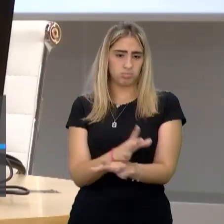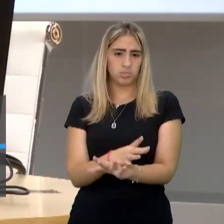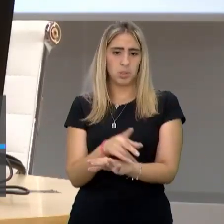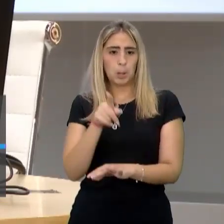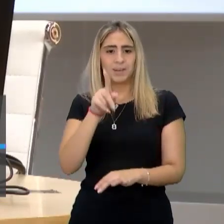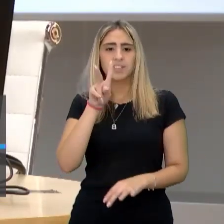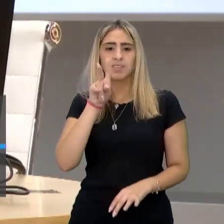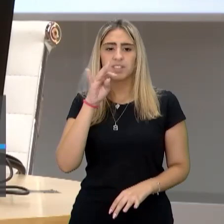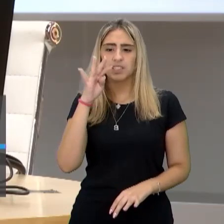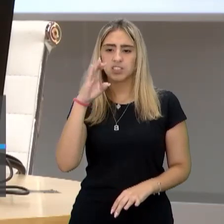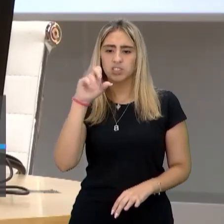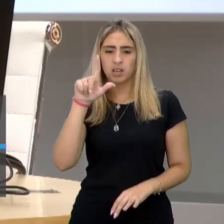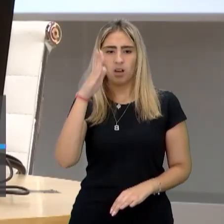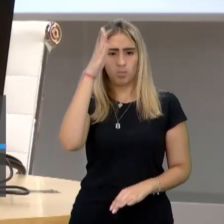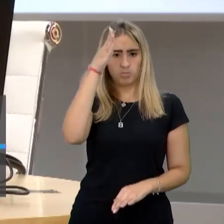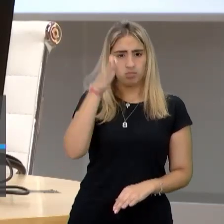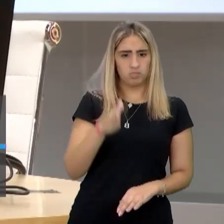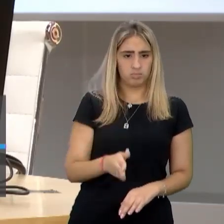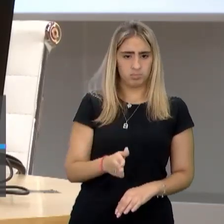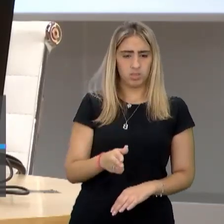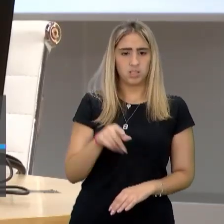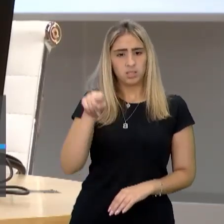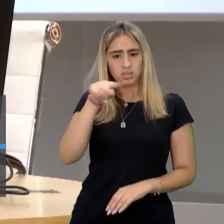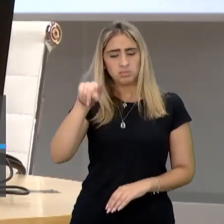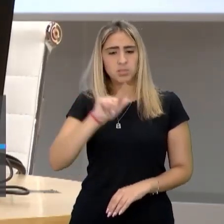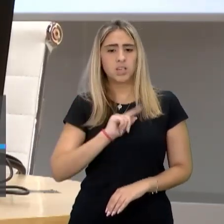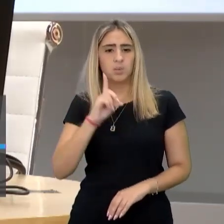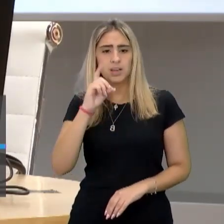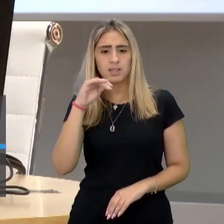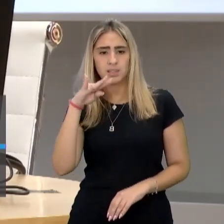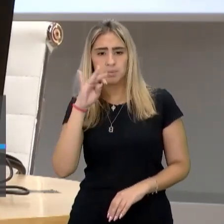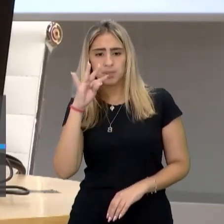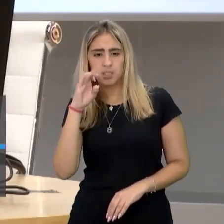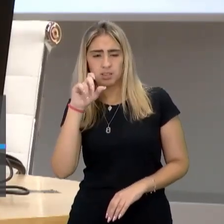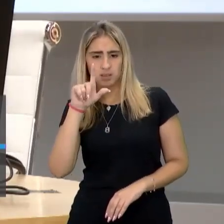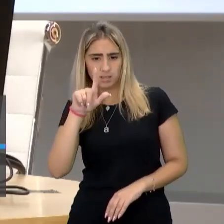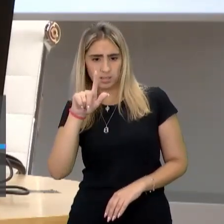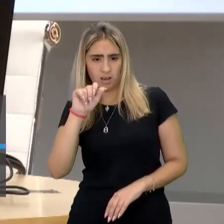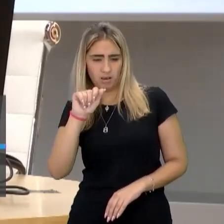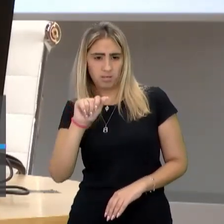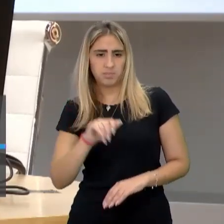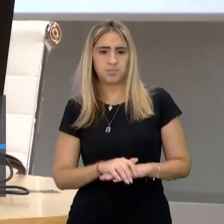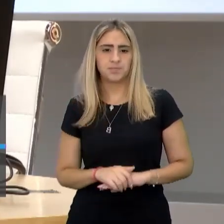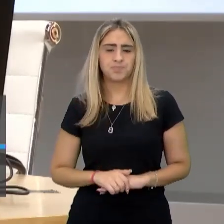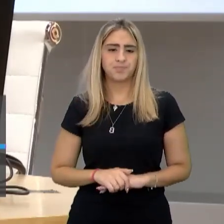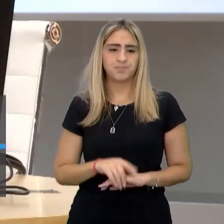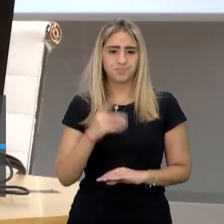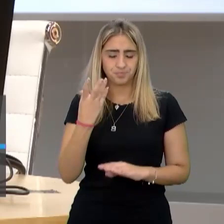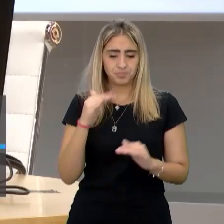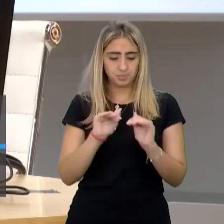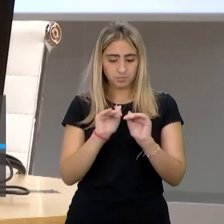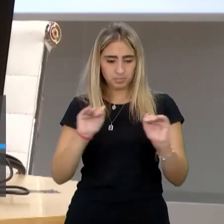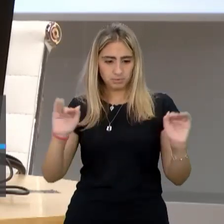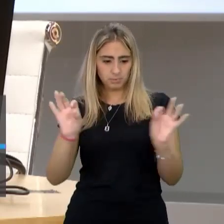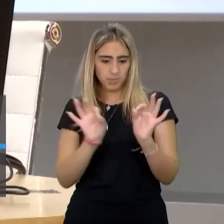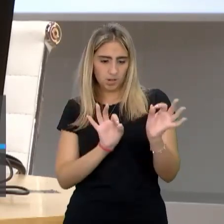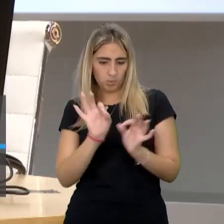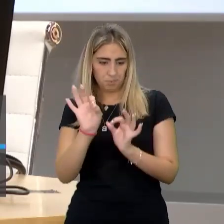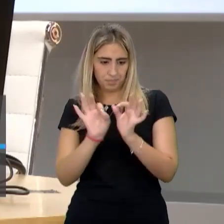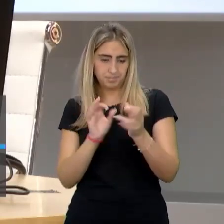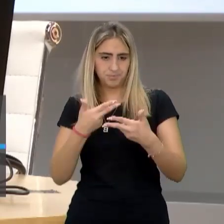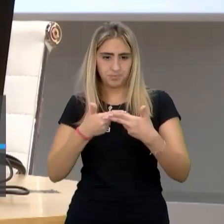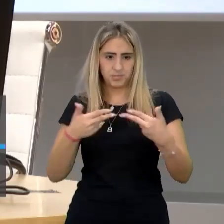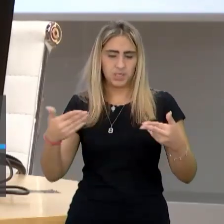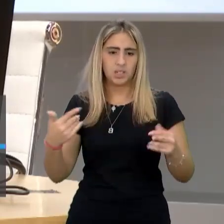do vertical. Então, sempre que envolver uma demanda, a gente usa alinhamento vertical, e quando a gente quiser alinhar alguma coisa,